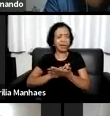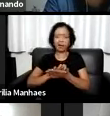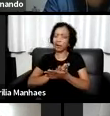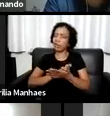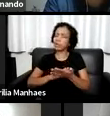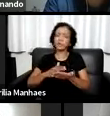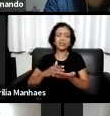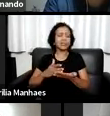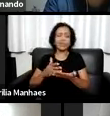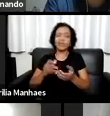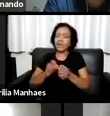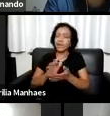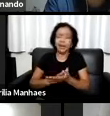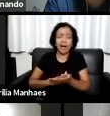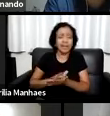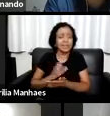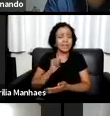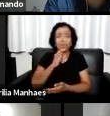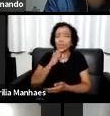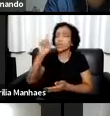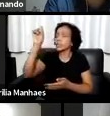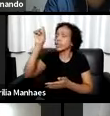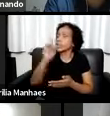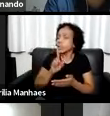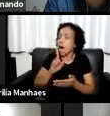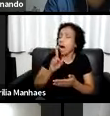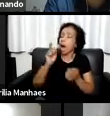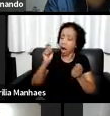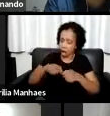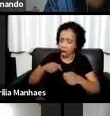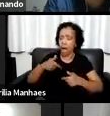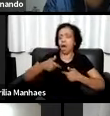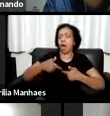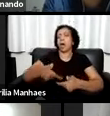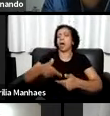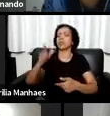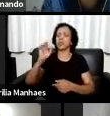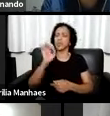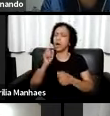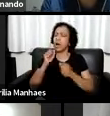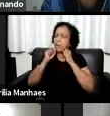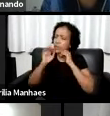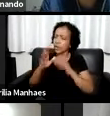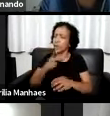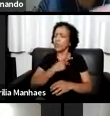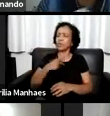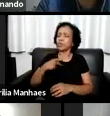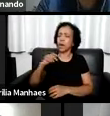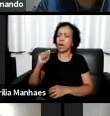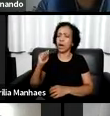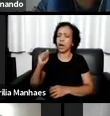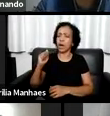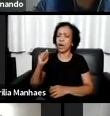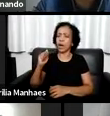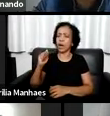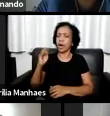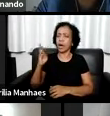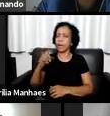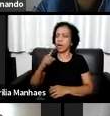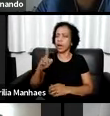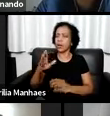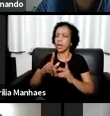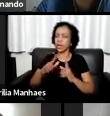o Senhor. Eu peço, Senhor, a tua misericórdia sobre o pastor Abraão, da Igreja Batista Metropolitana,